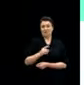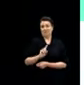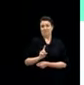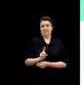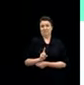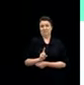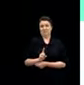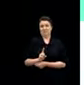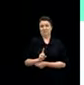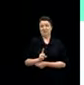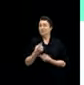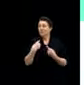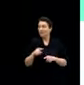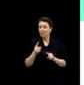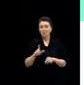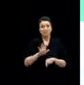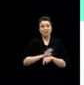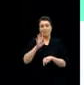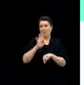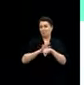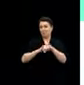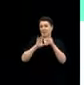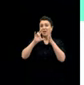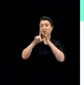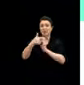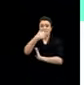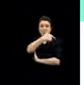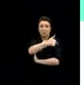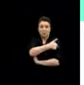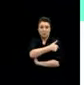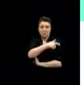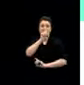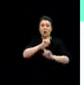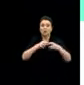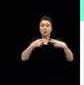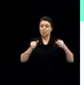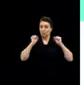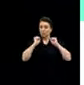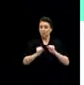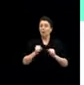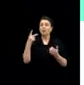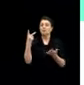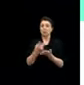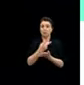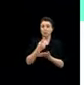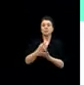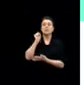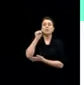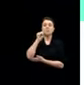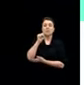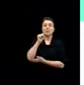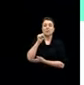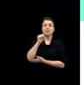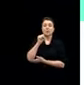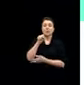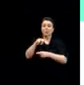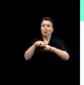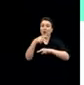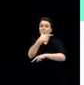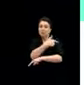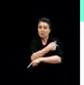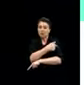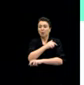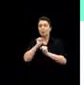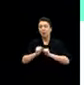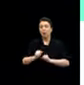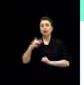infecção. Após a vacinação, alguns efeitos adversos podem ocorrer, com certeza, em qualquer vacina. Como